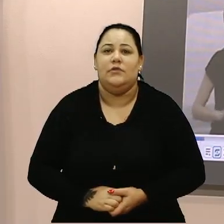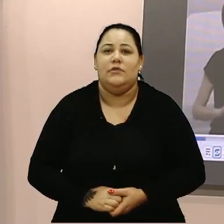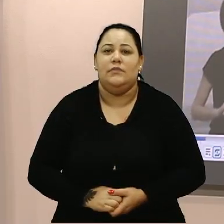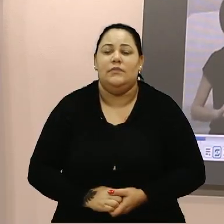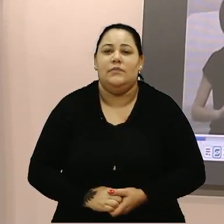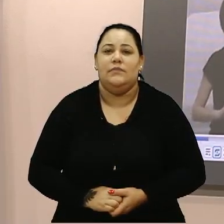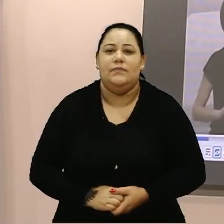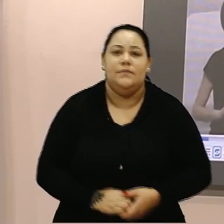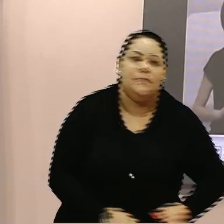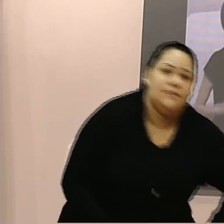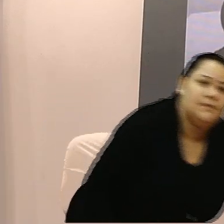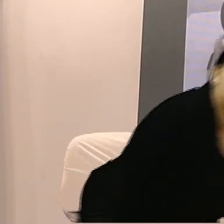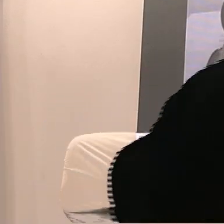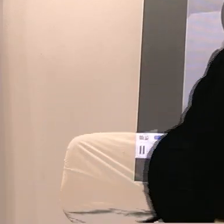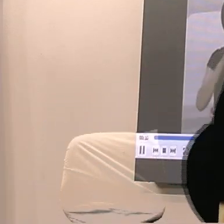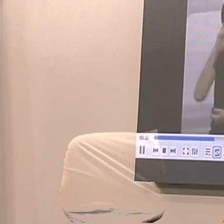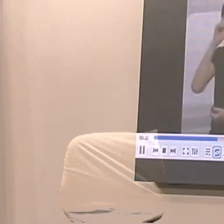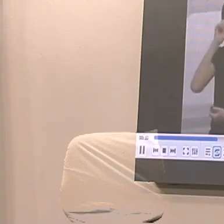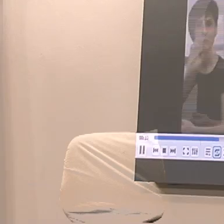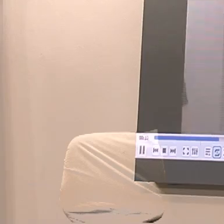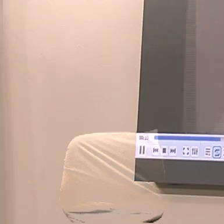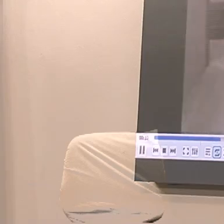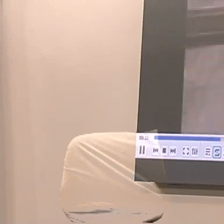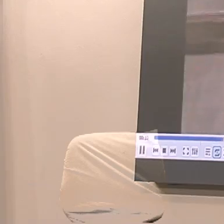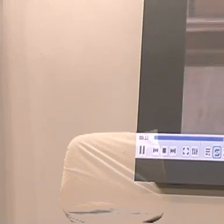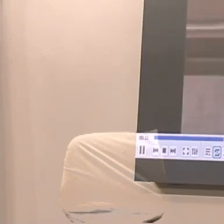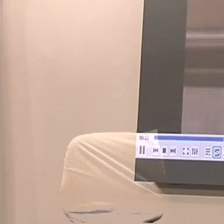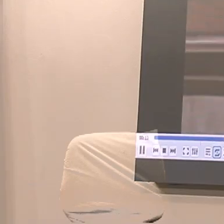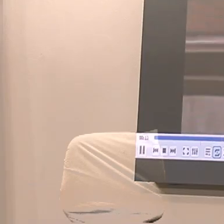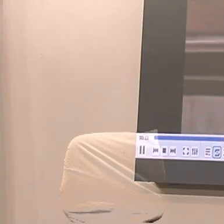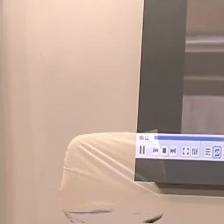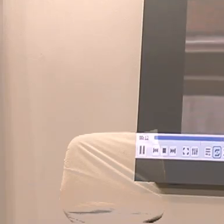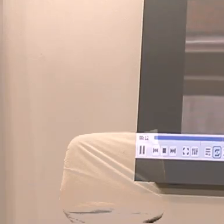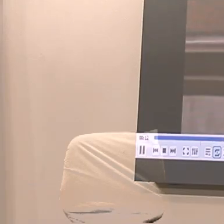Candidato Scalco, 2 minutos para sua resposta.